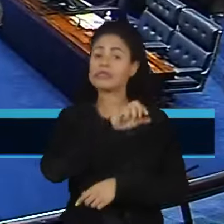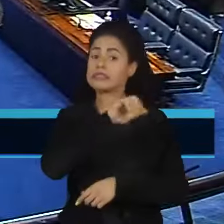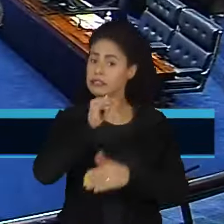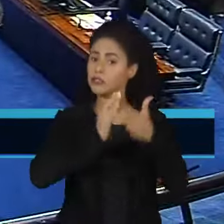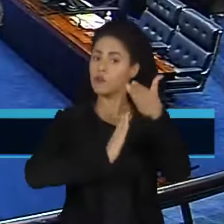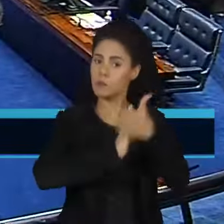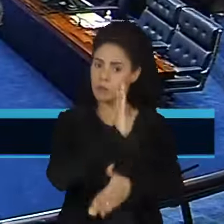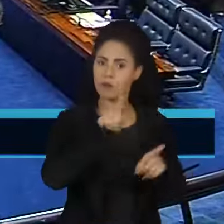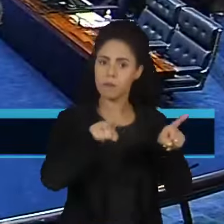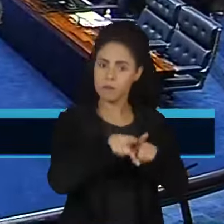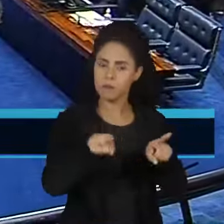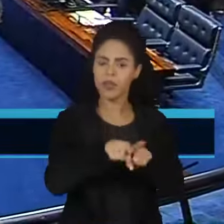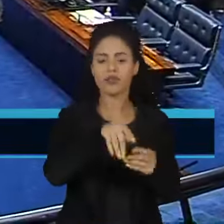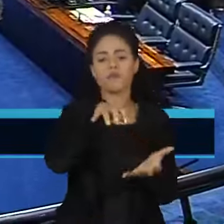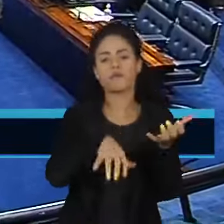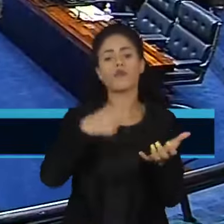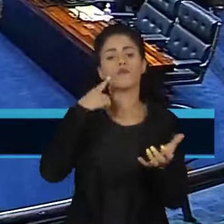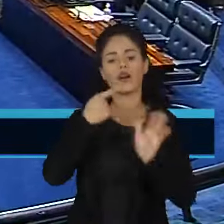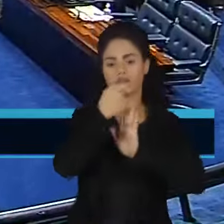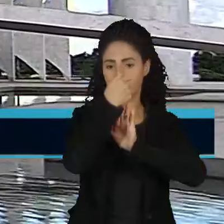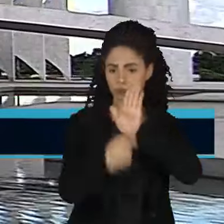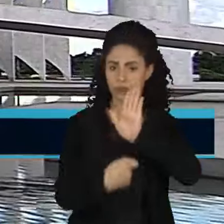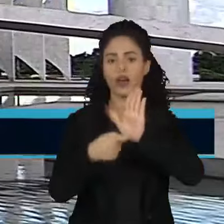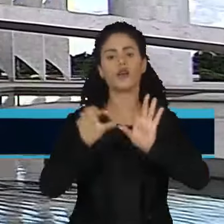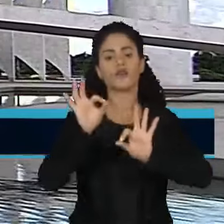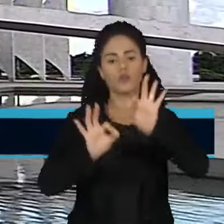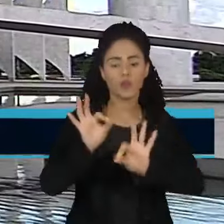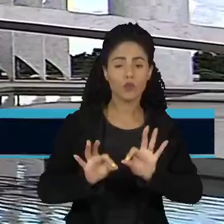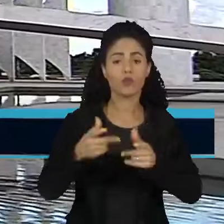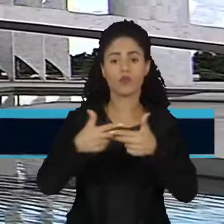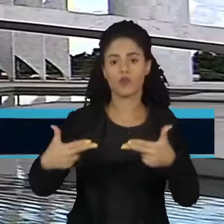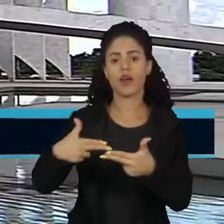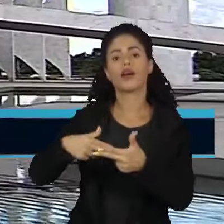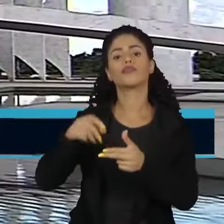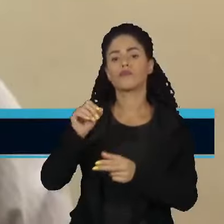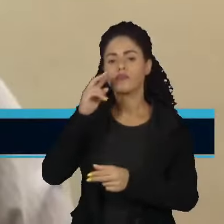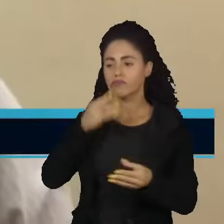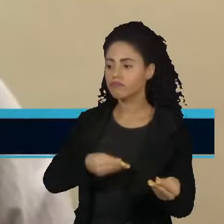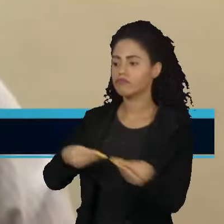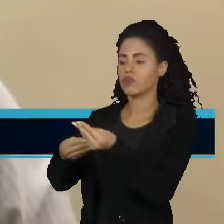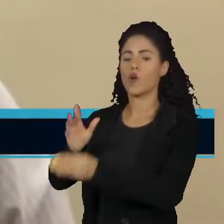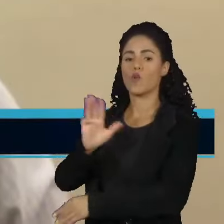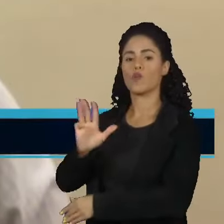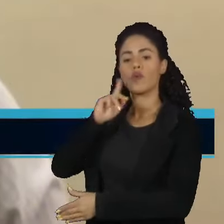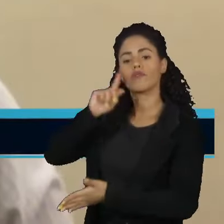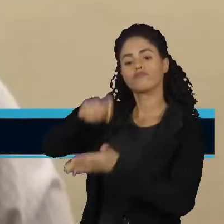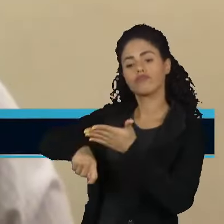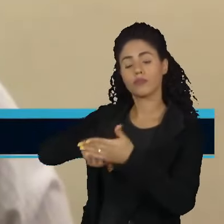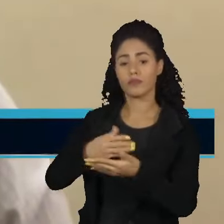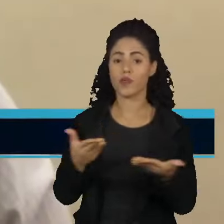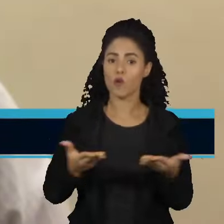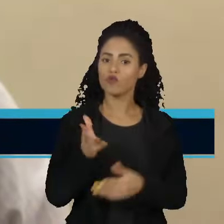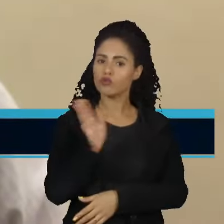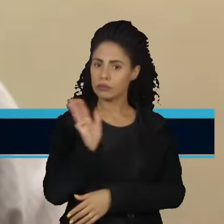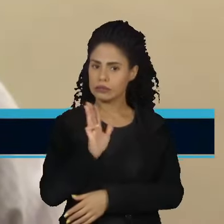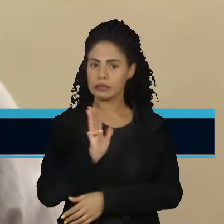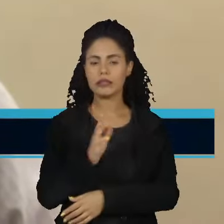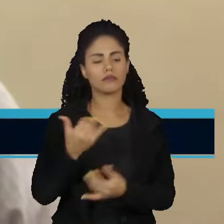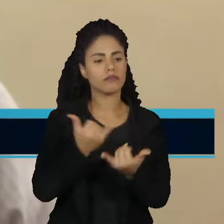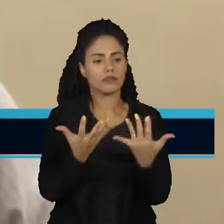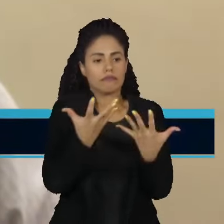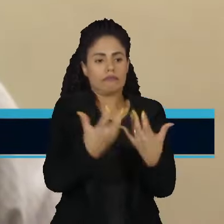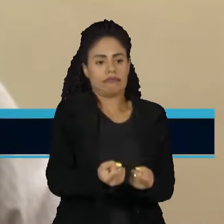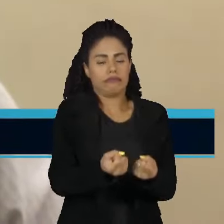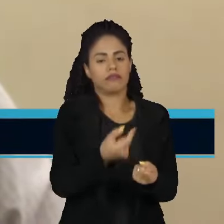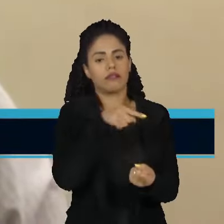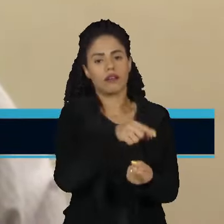do Senado, o texto ainda será submetido à sanção presidencial. O presidente hoje é refém do Congresso.